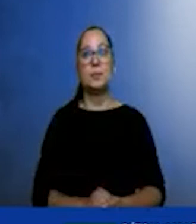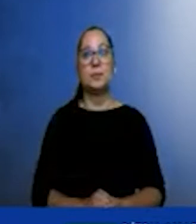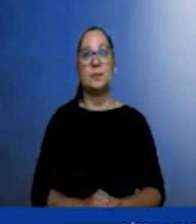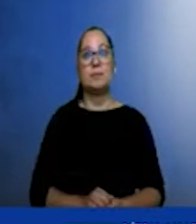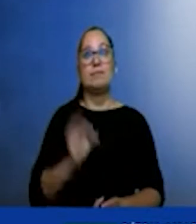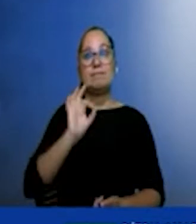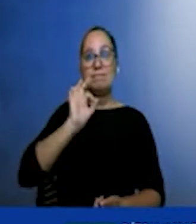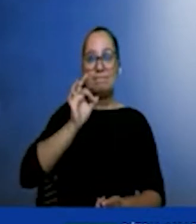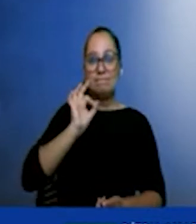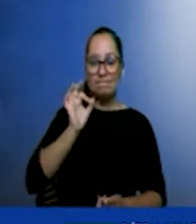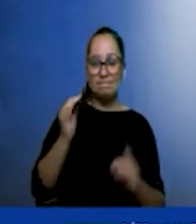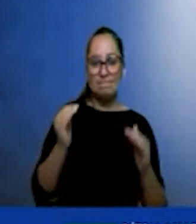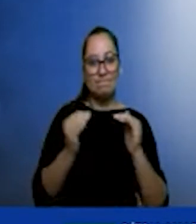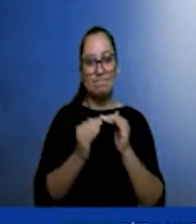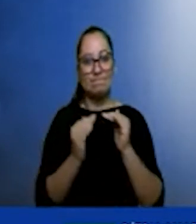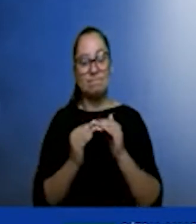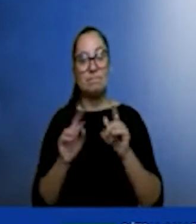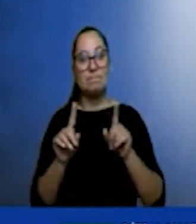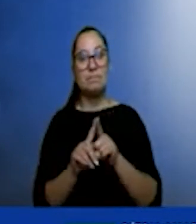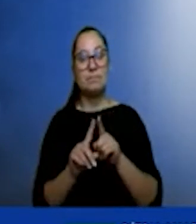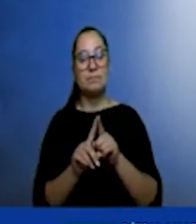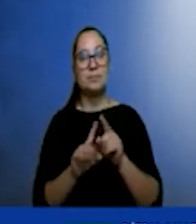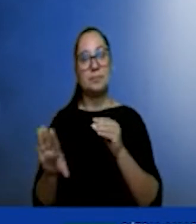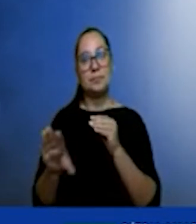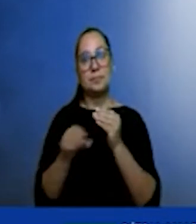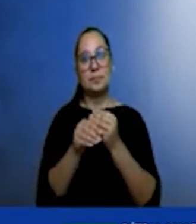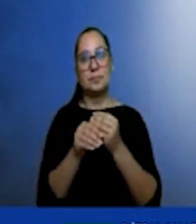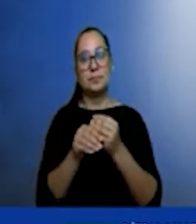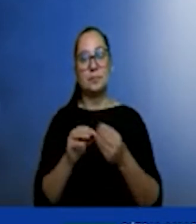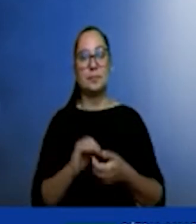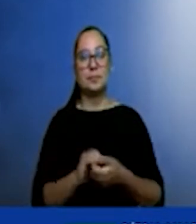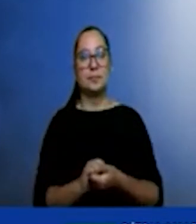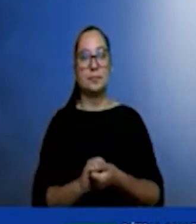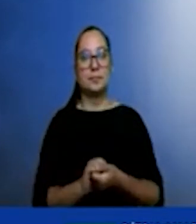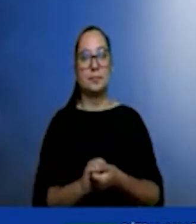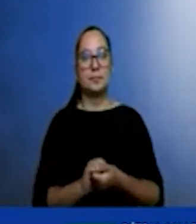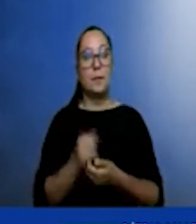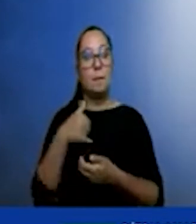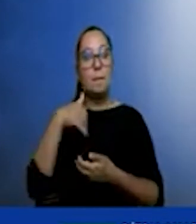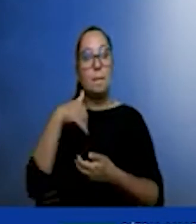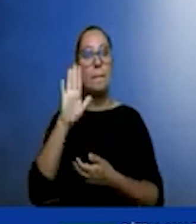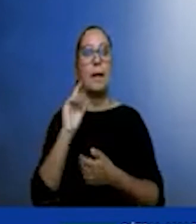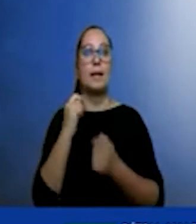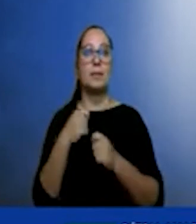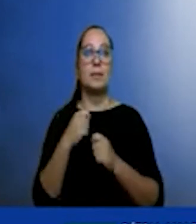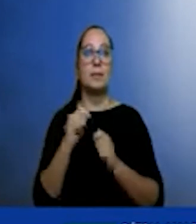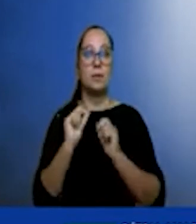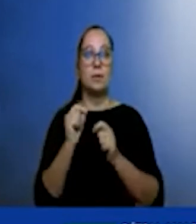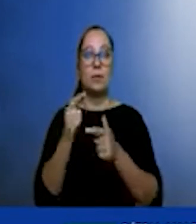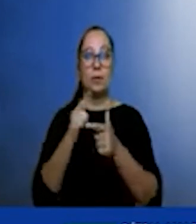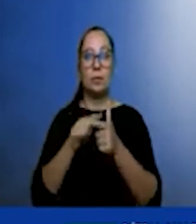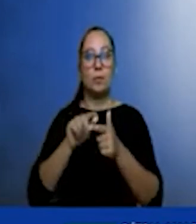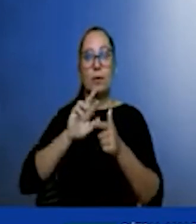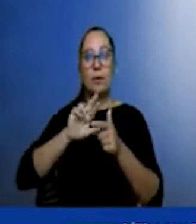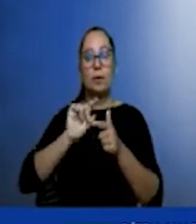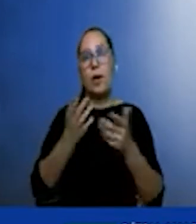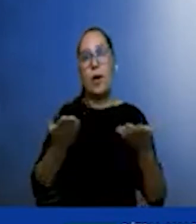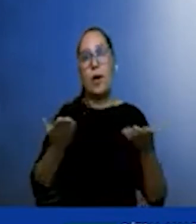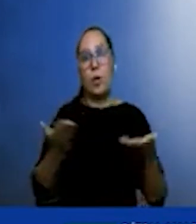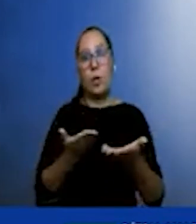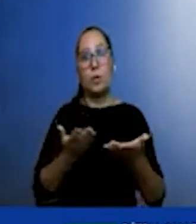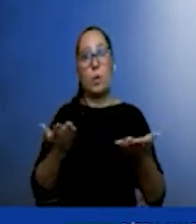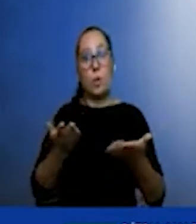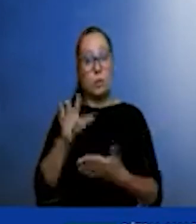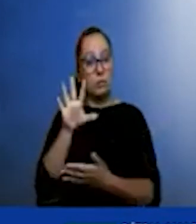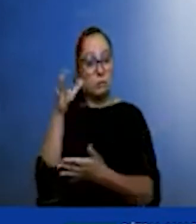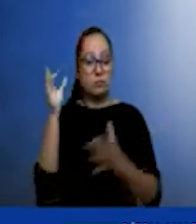tem trabalhado. E pegando um gancho no que a Bárbara falou, eu acho que mais do que isso. O problema não é o hoje, né? O hoje está resolvido.